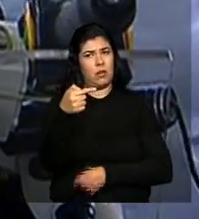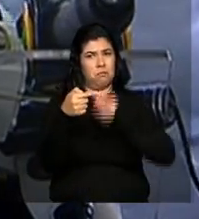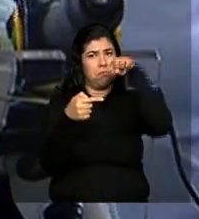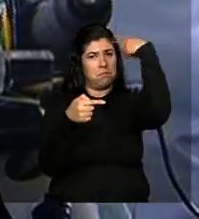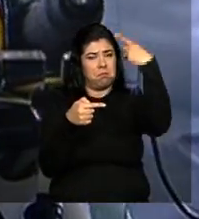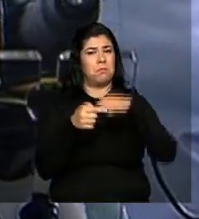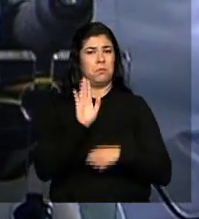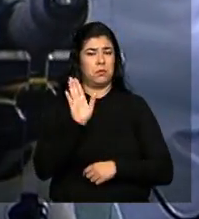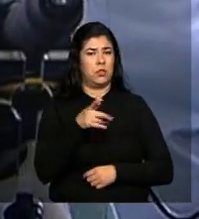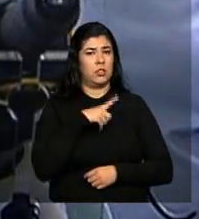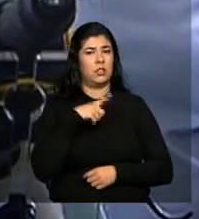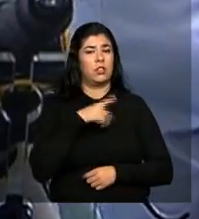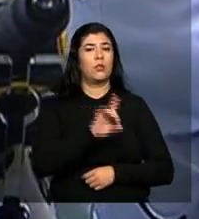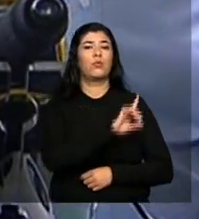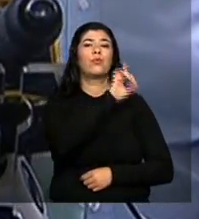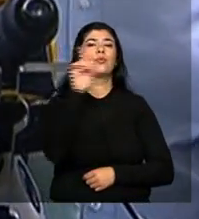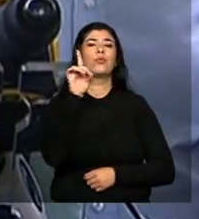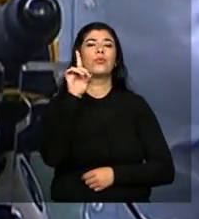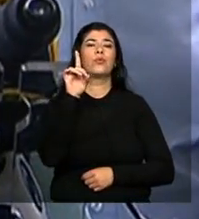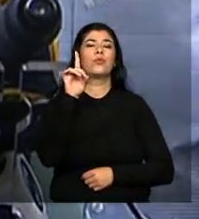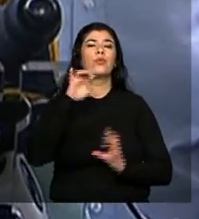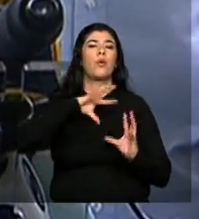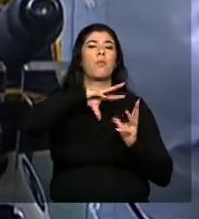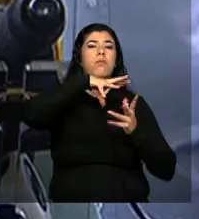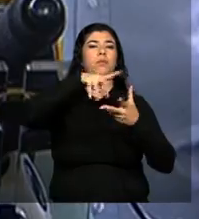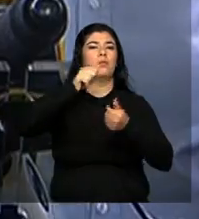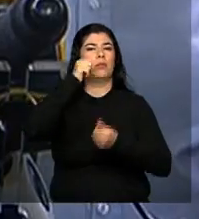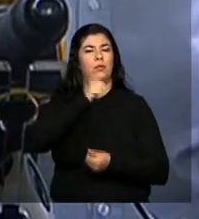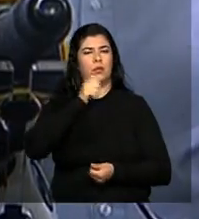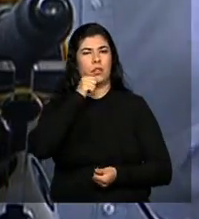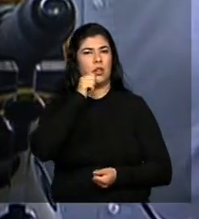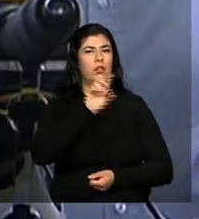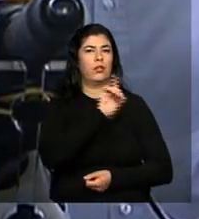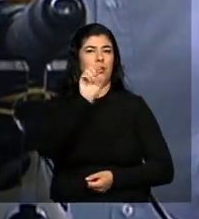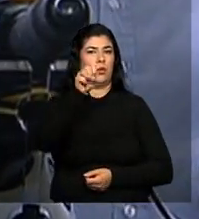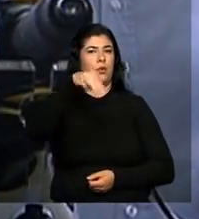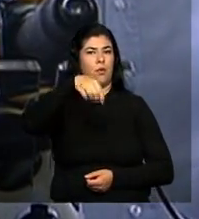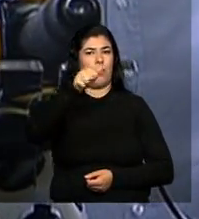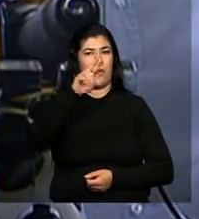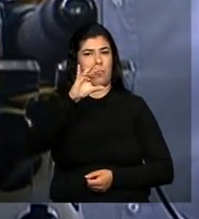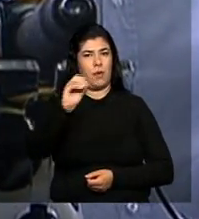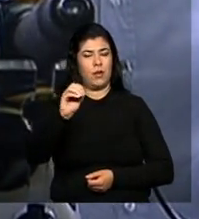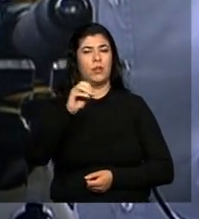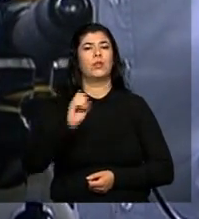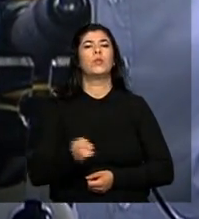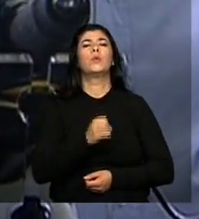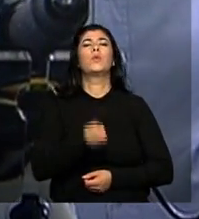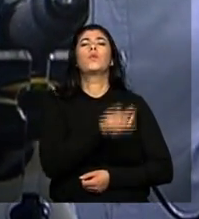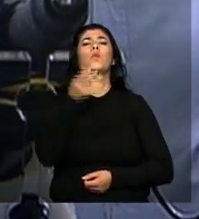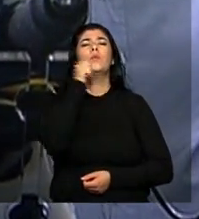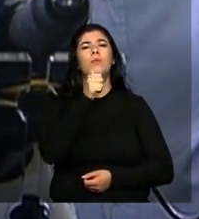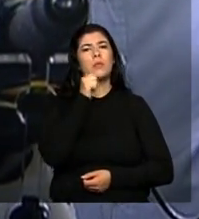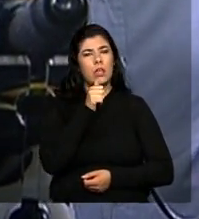outra. Veio o Dia Internacional da Mulher, dia 8 de março. Quantas mulheres hoje são mães